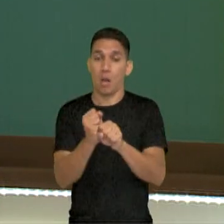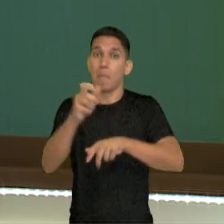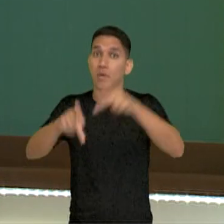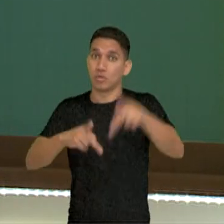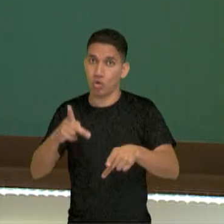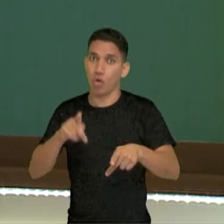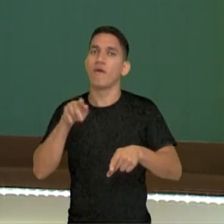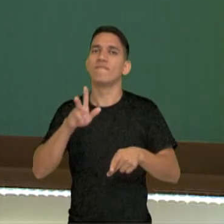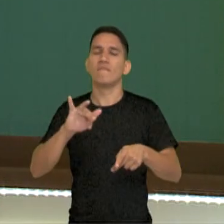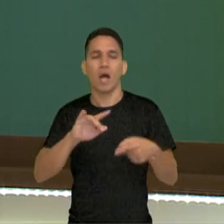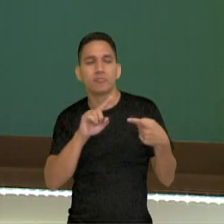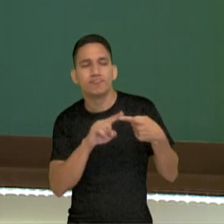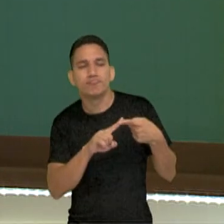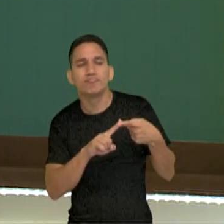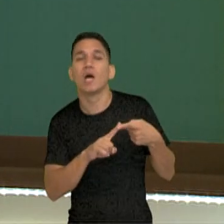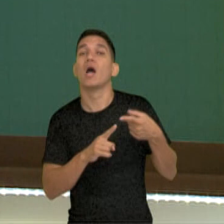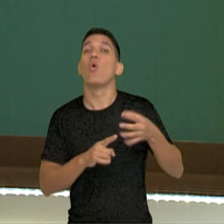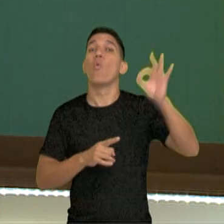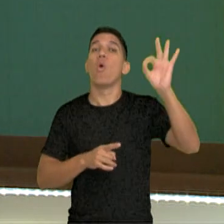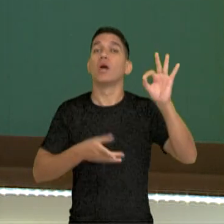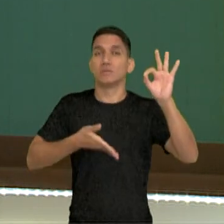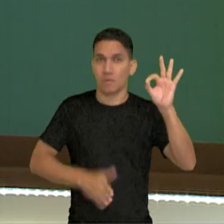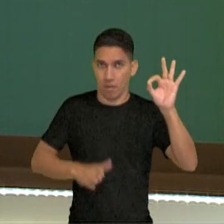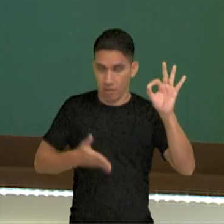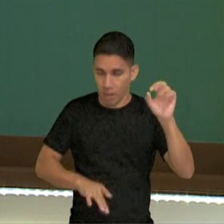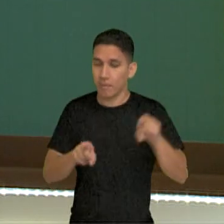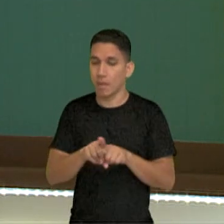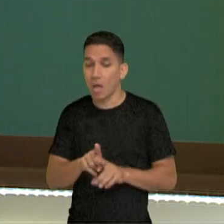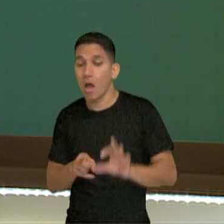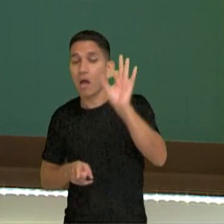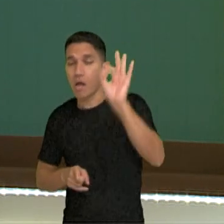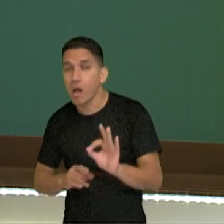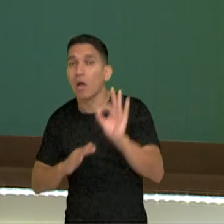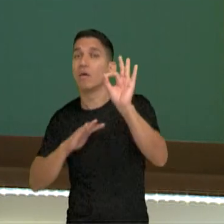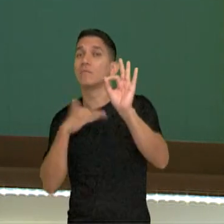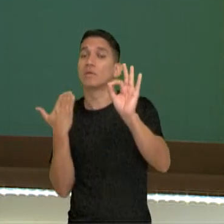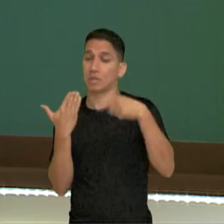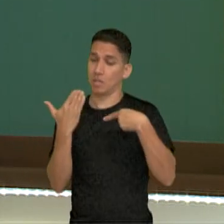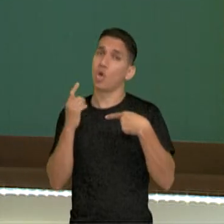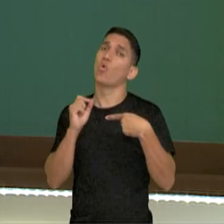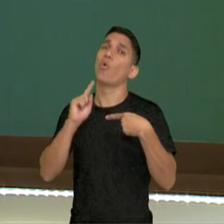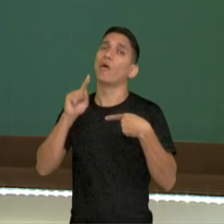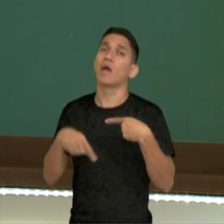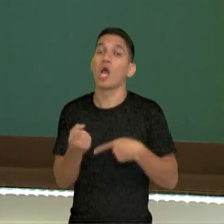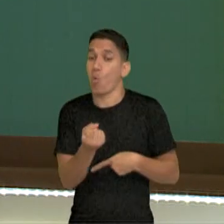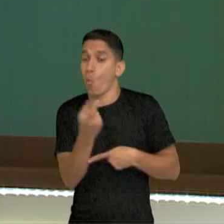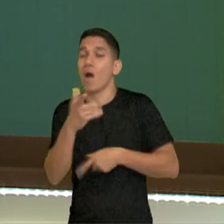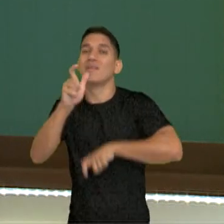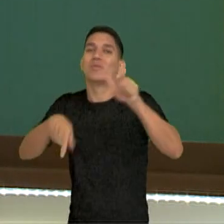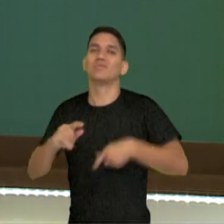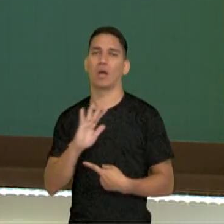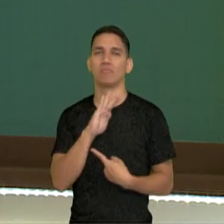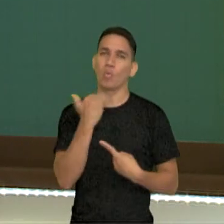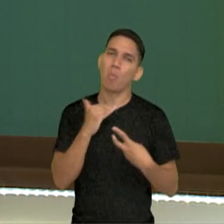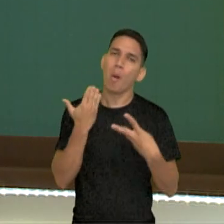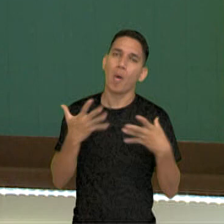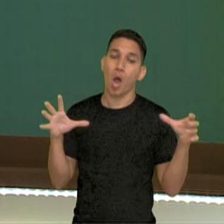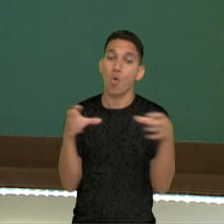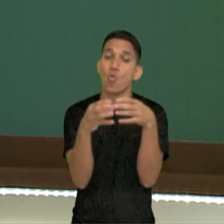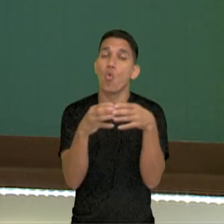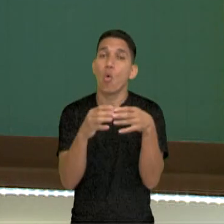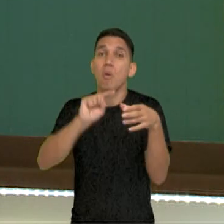de natalidade e a taxa de mortalidade. O que é a taxa de mortalidade, então? O número de óbitos em cada grupo